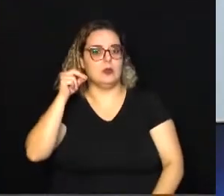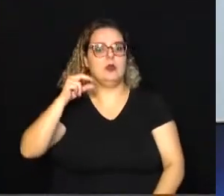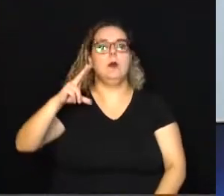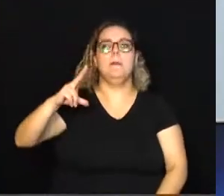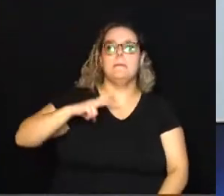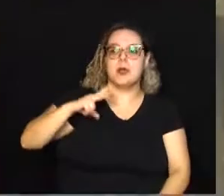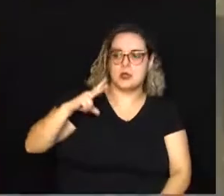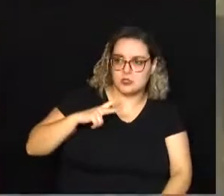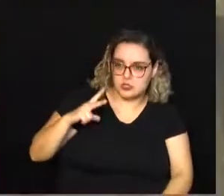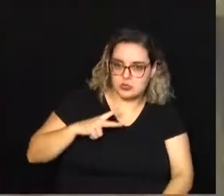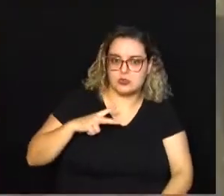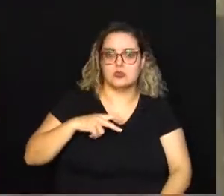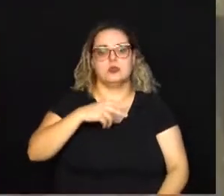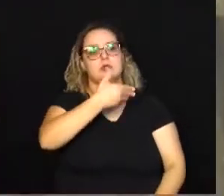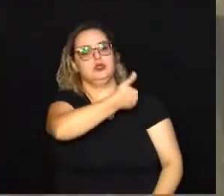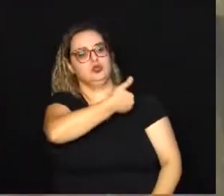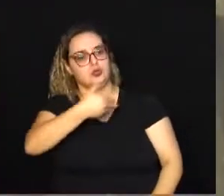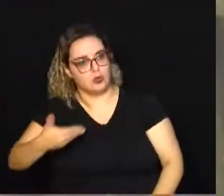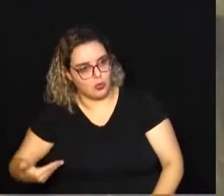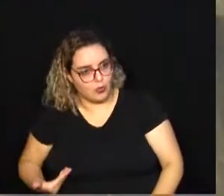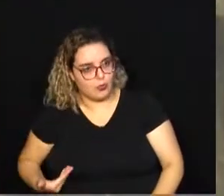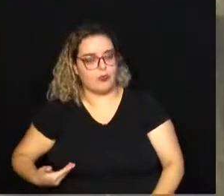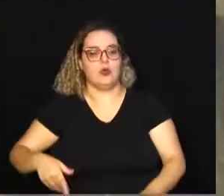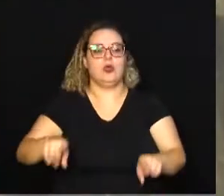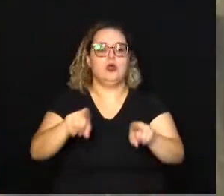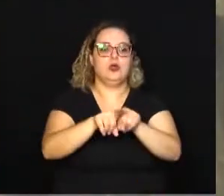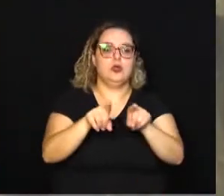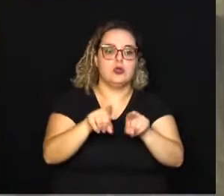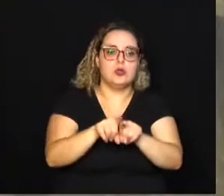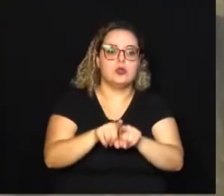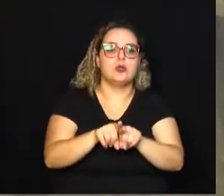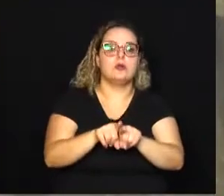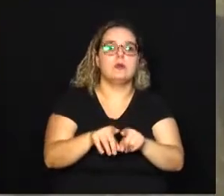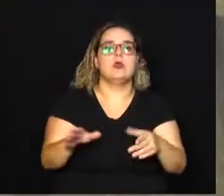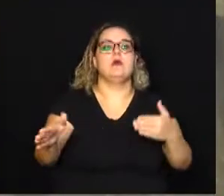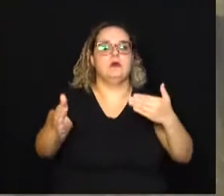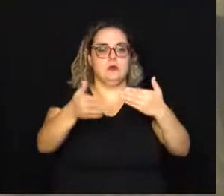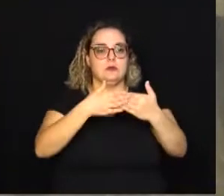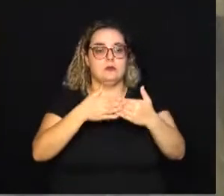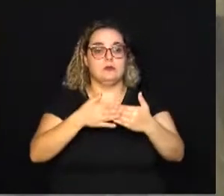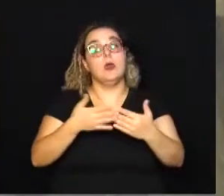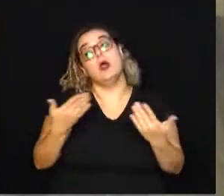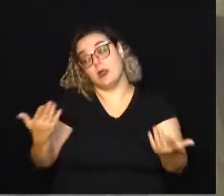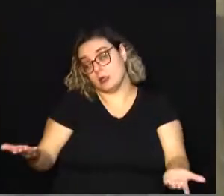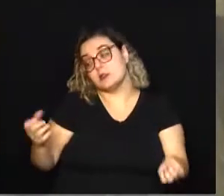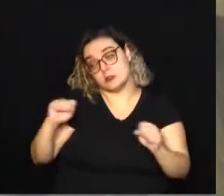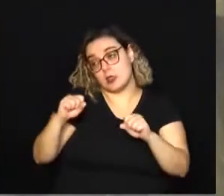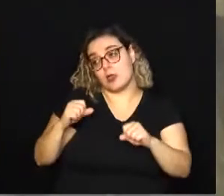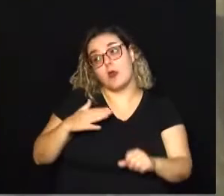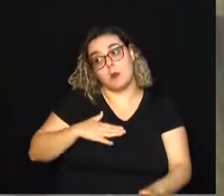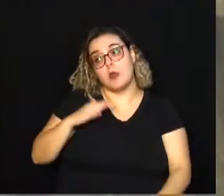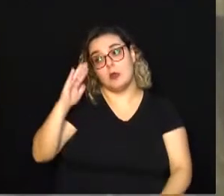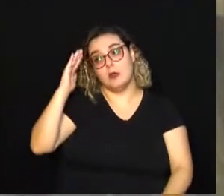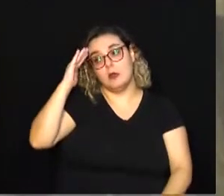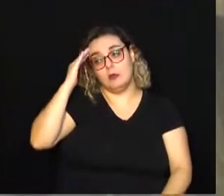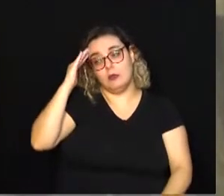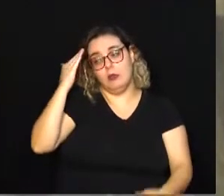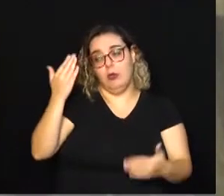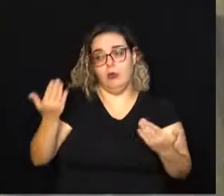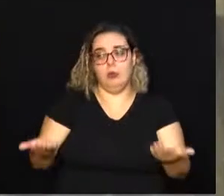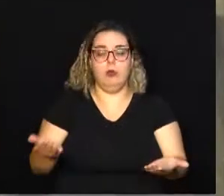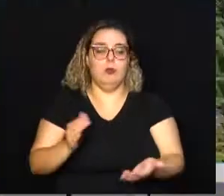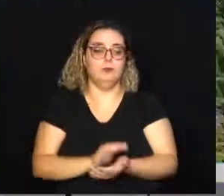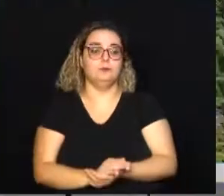particulares fechadas durante a fase vermelha, é isso, né? O meu entendimento é esse, né? Porque a própria